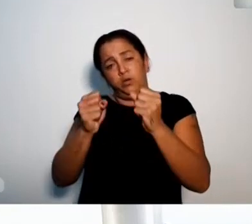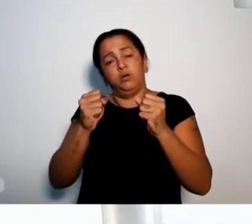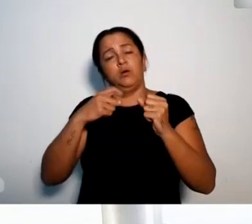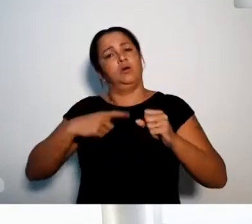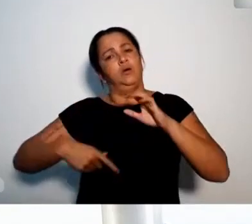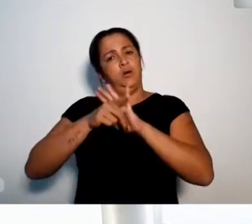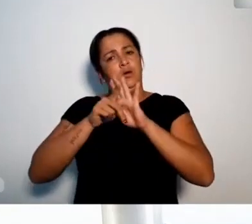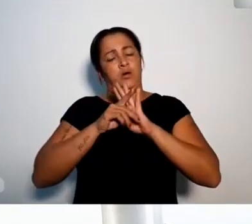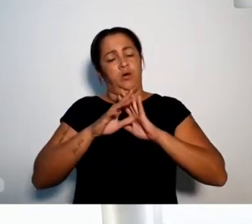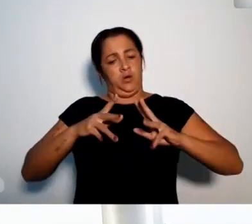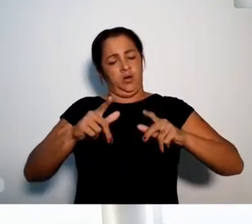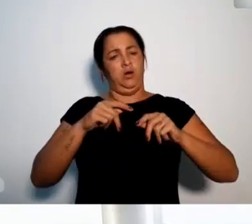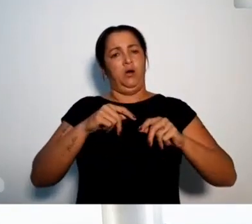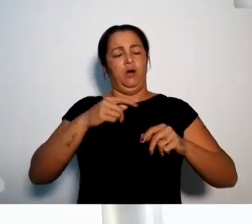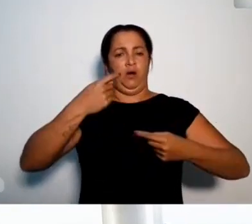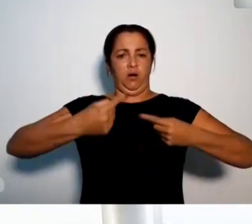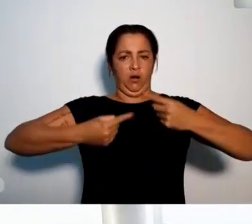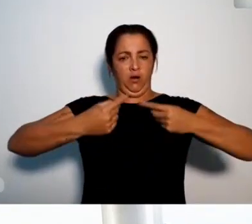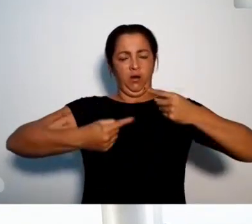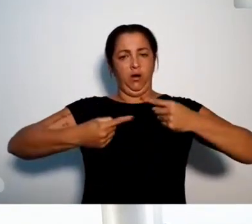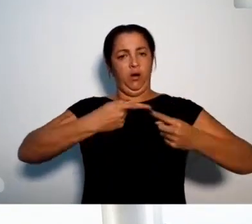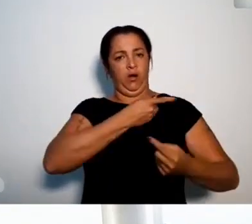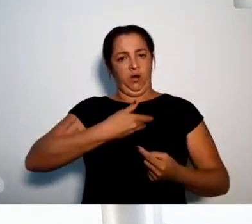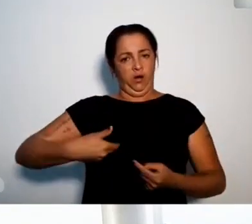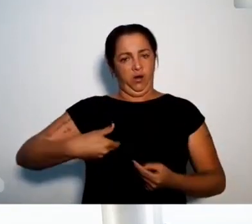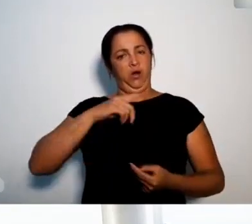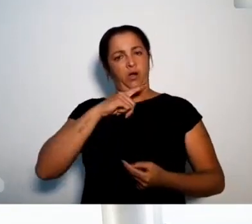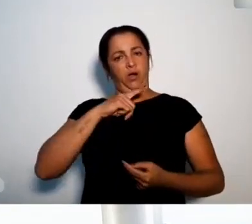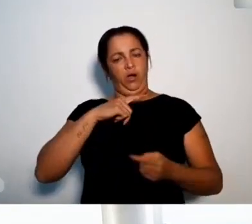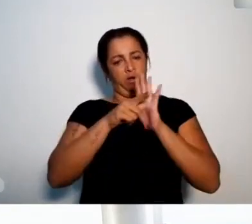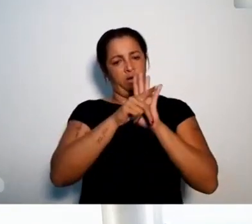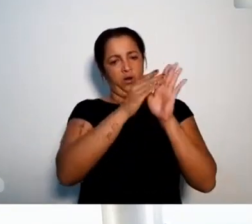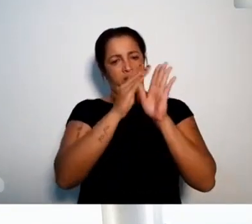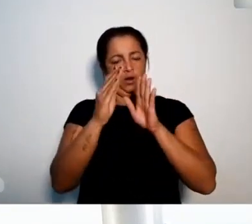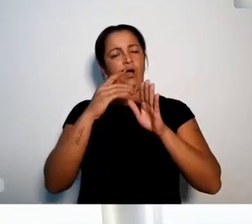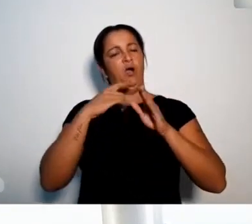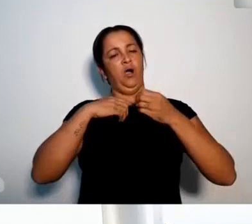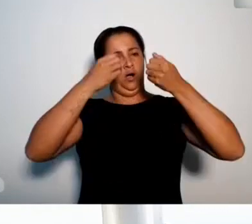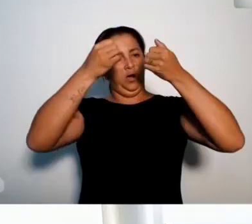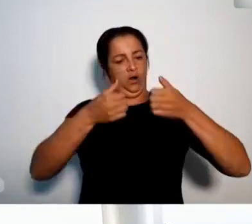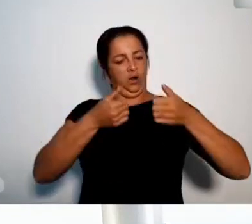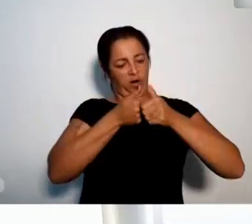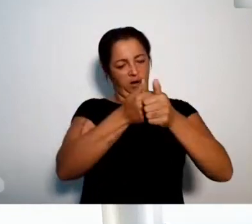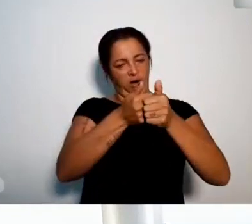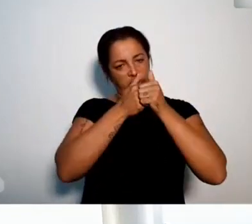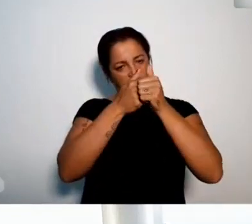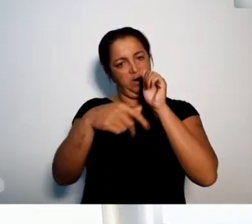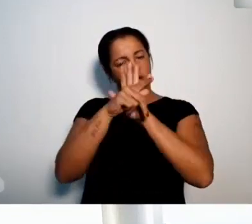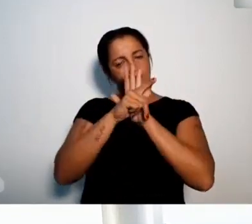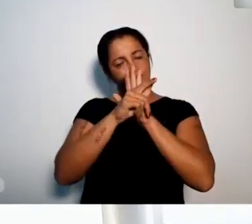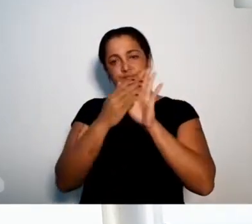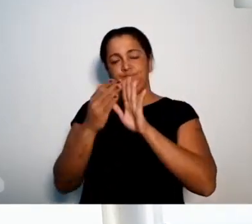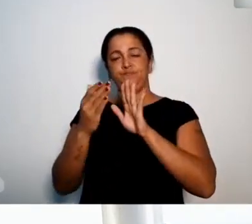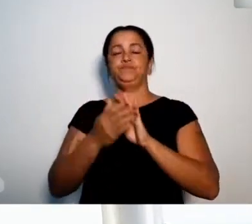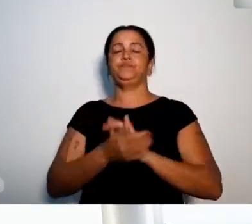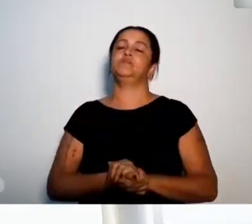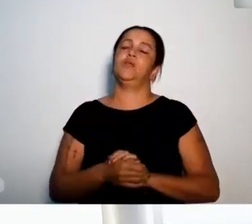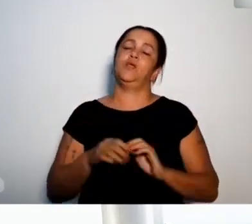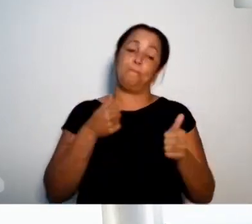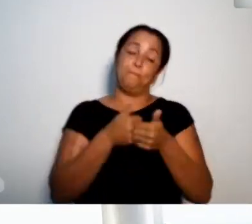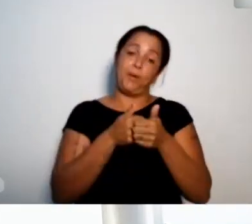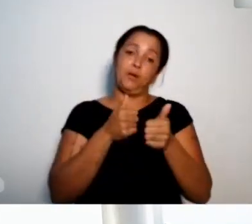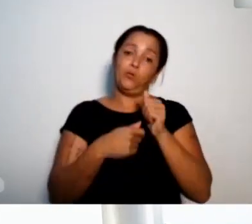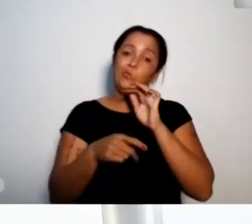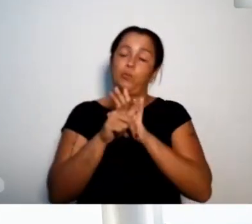públicas. Conte comigo também nesse acompanhamento de perto dessa preocupação. Todos